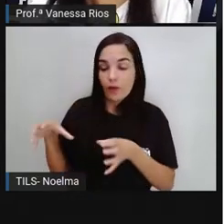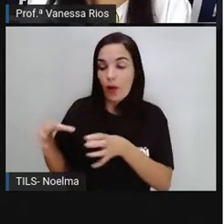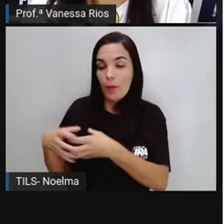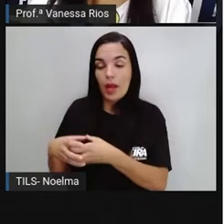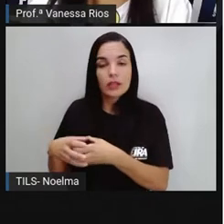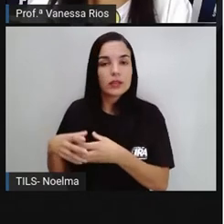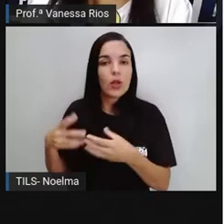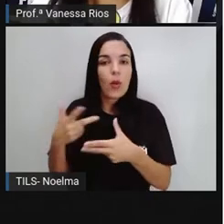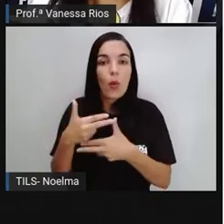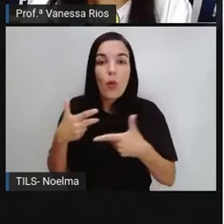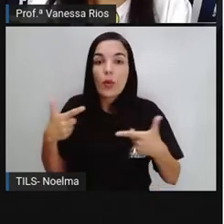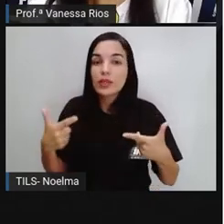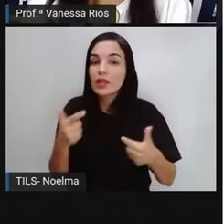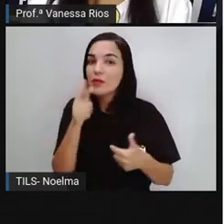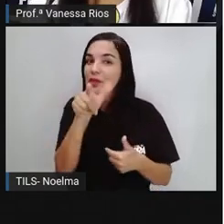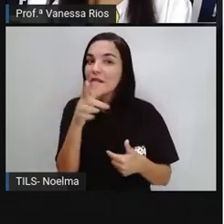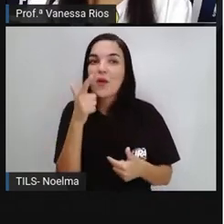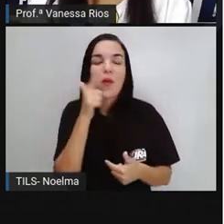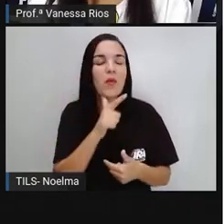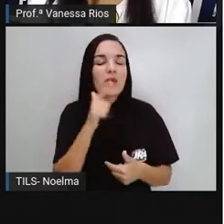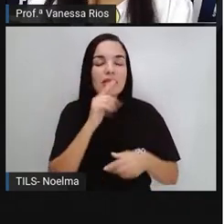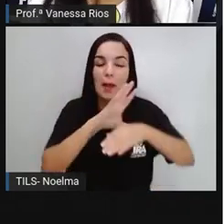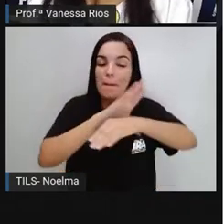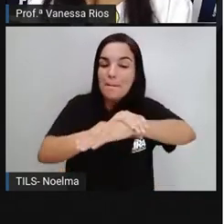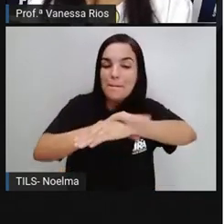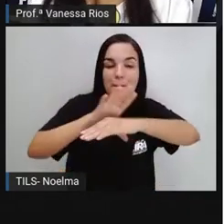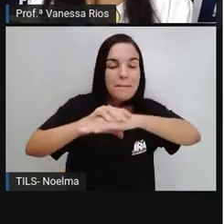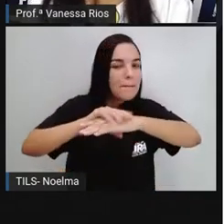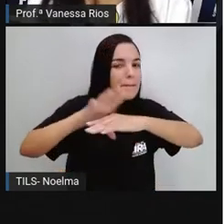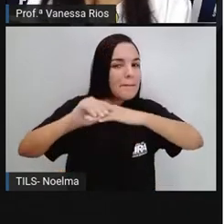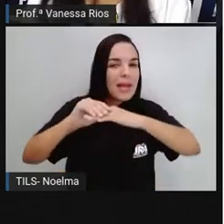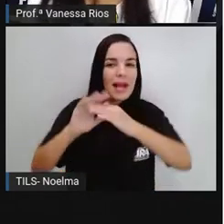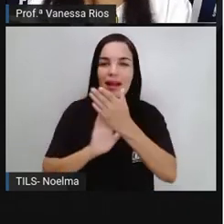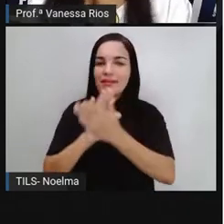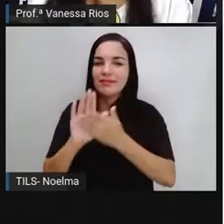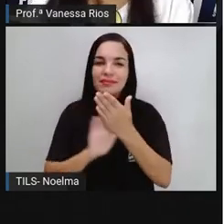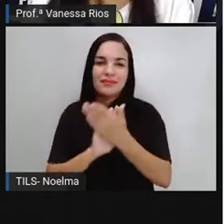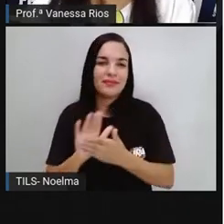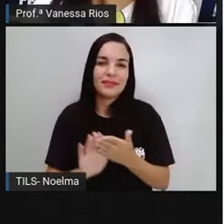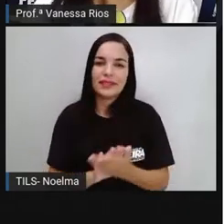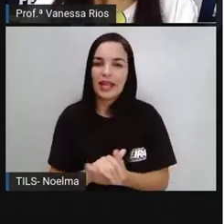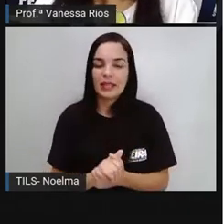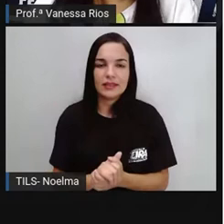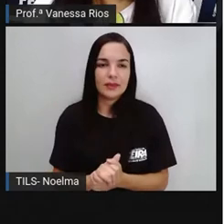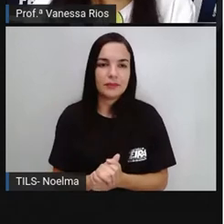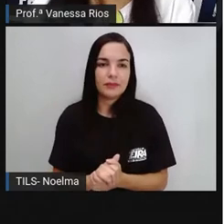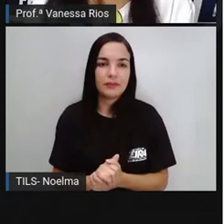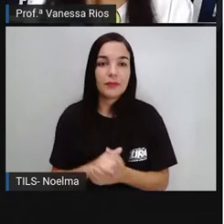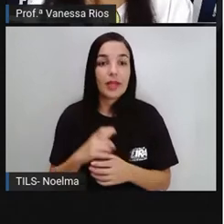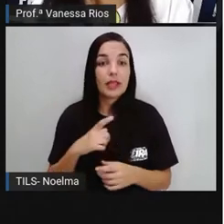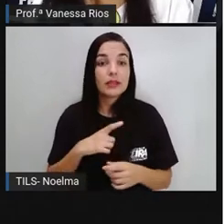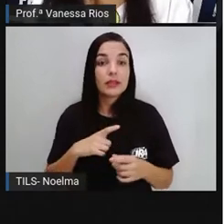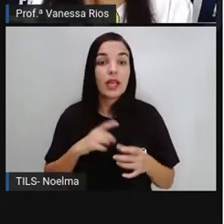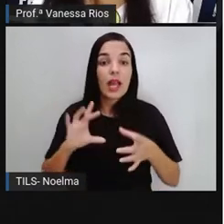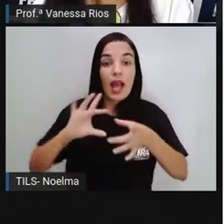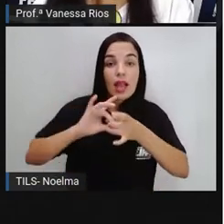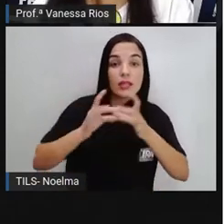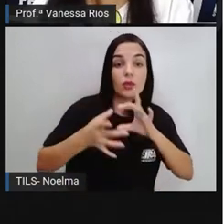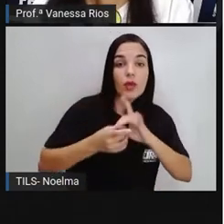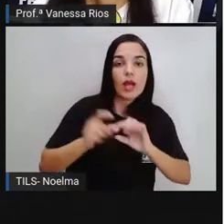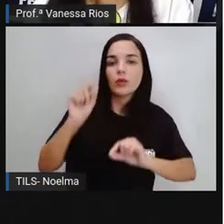elementos abstratos. Não é algo que a gente consegue palpar, não é algo concreto, né? Estão